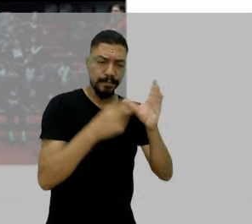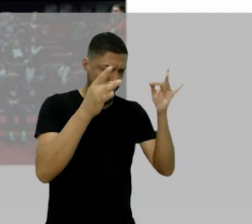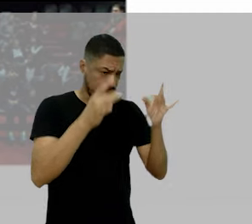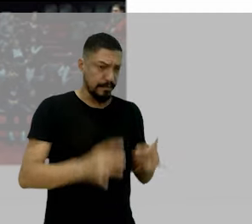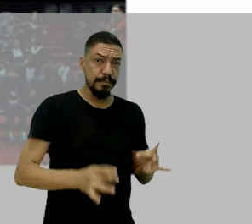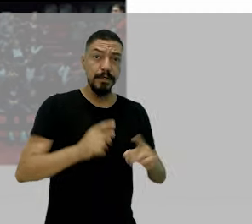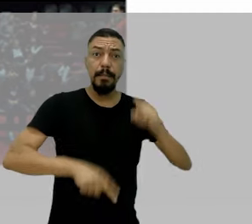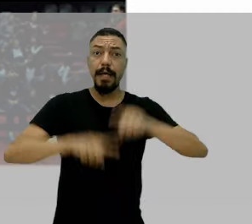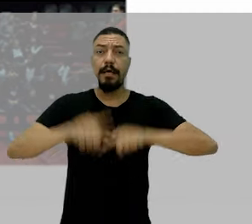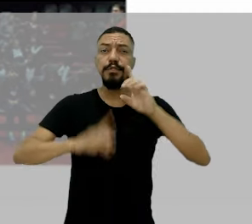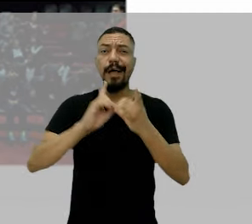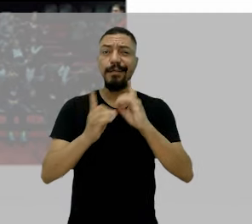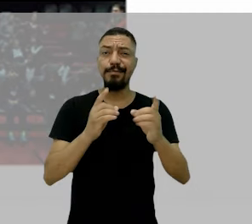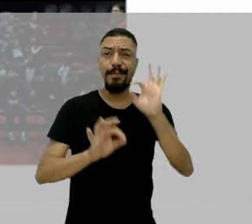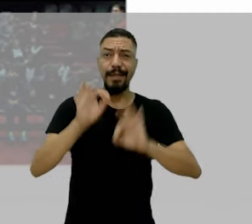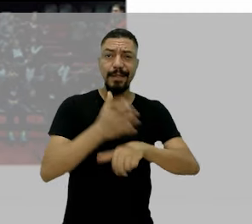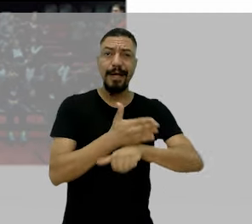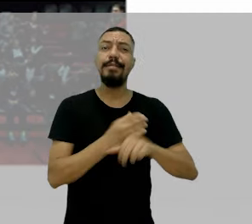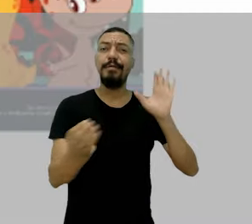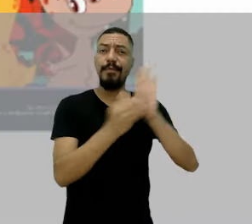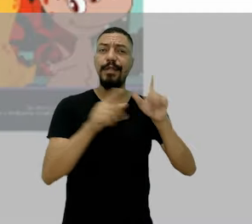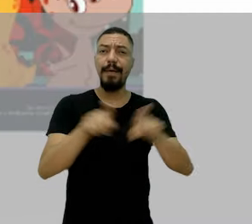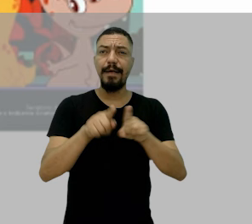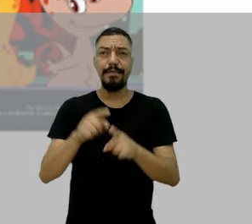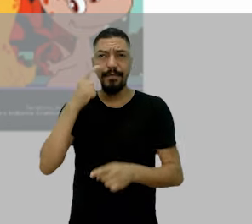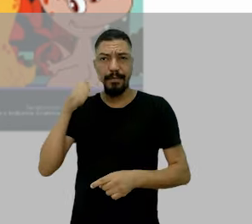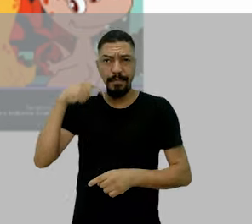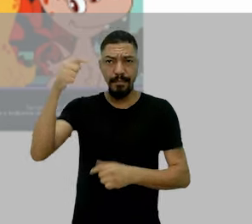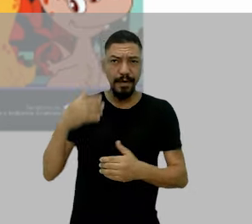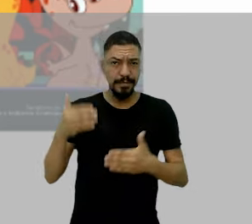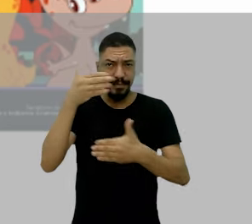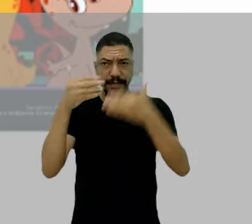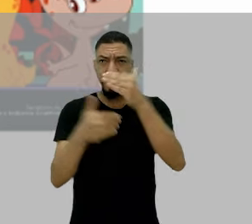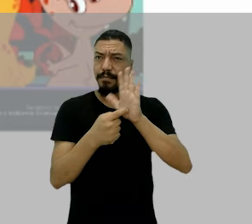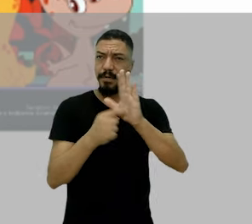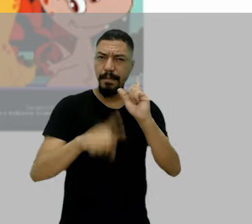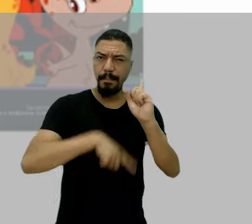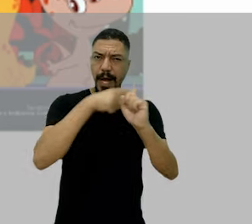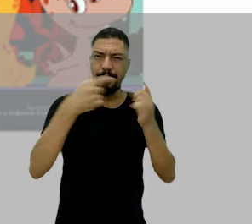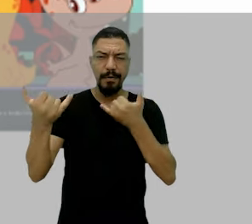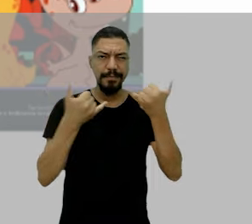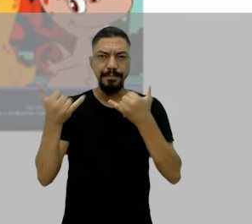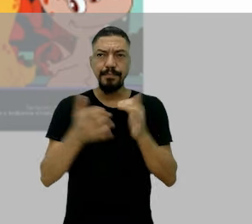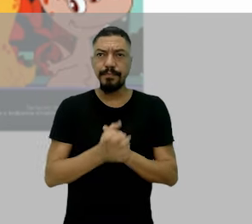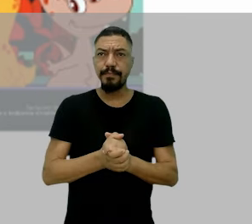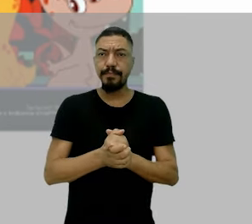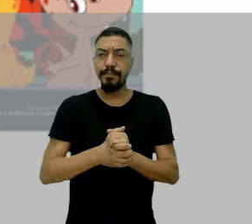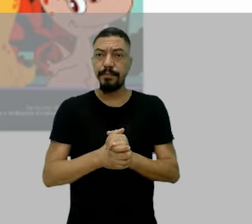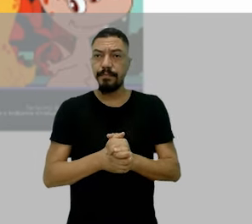que foi preparado. Vamos para o próximo slide, que tem mais informação adicional. Informações,